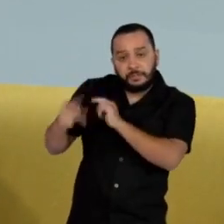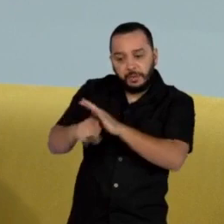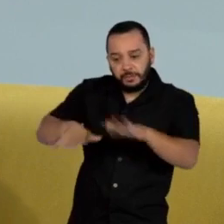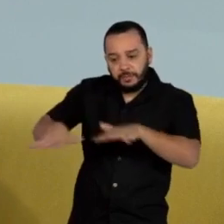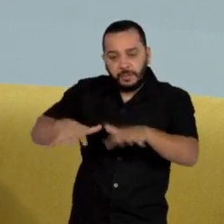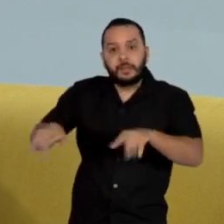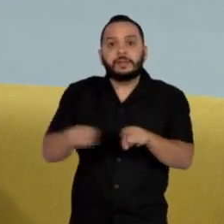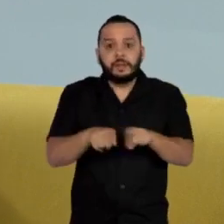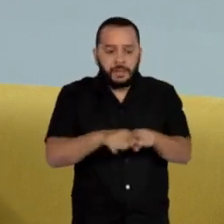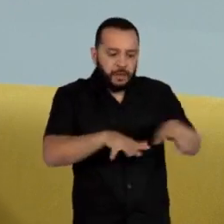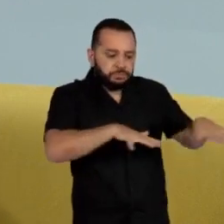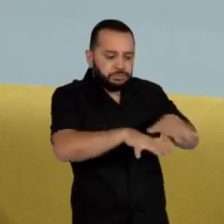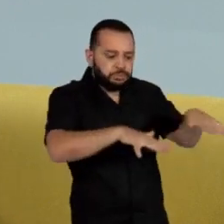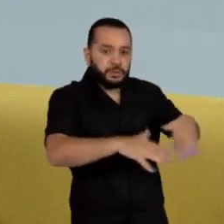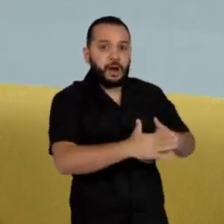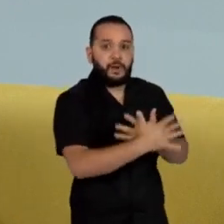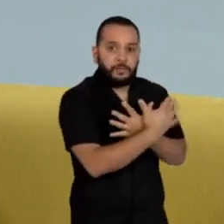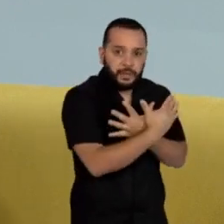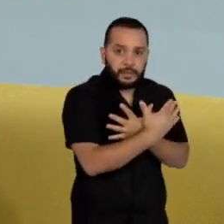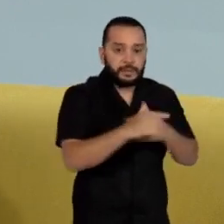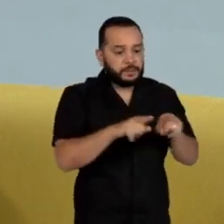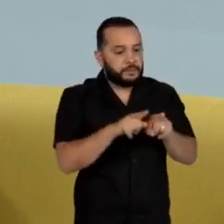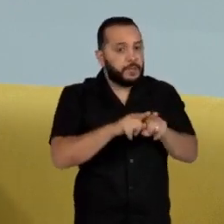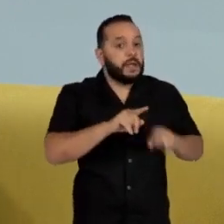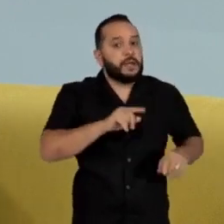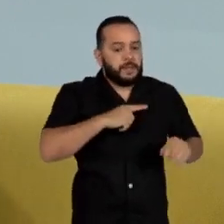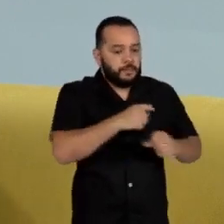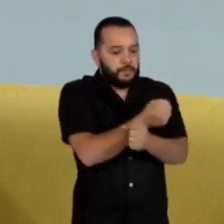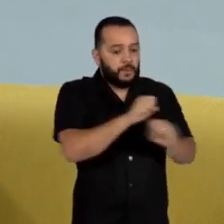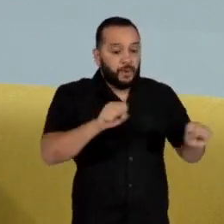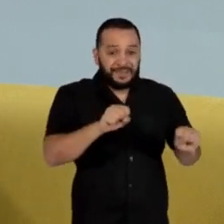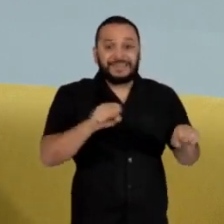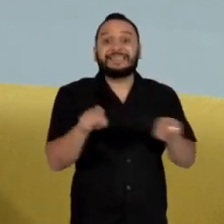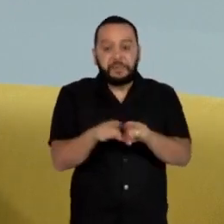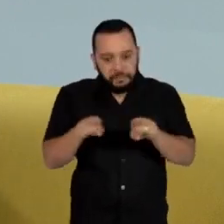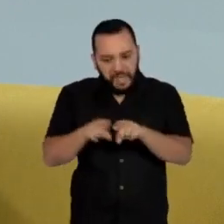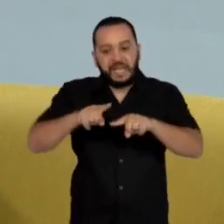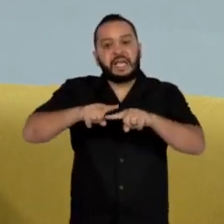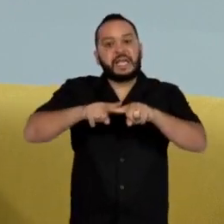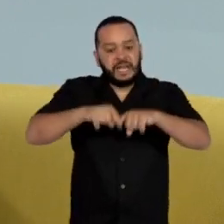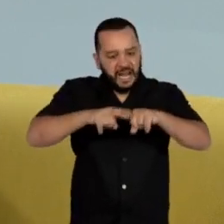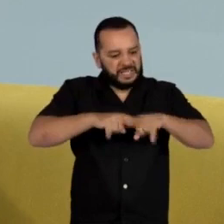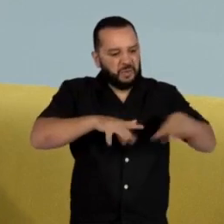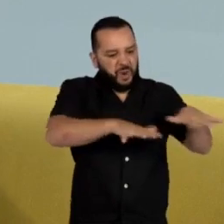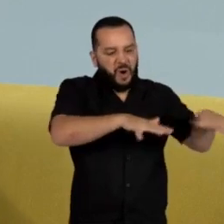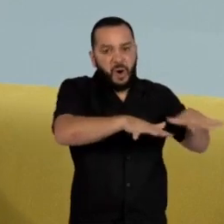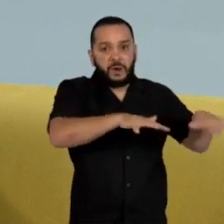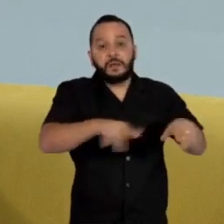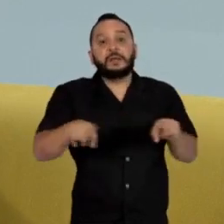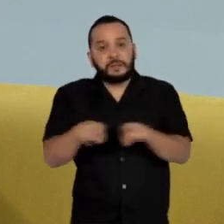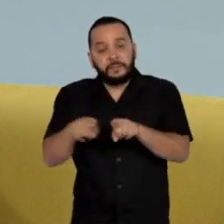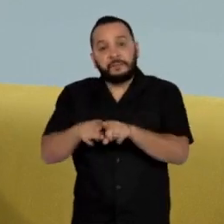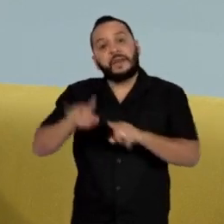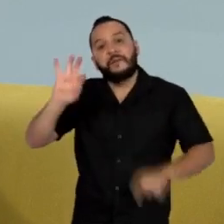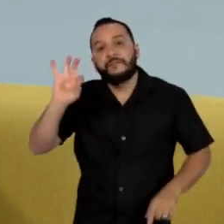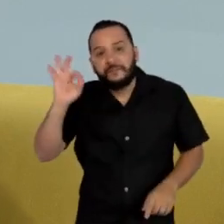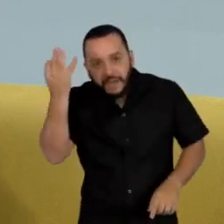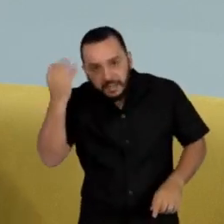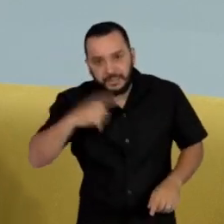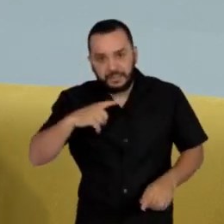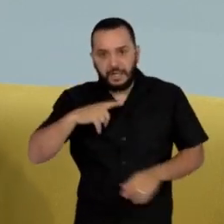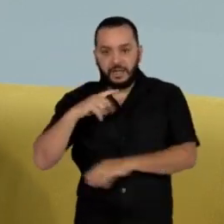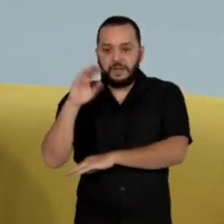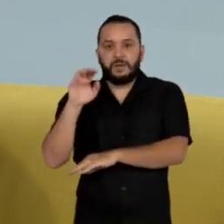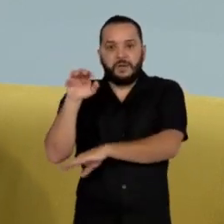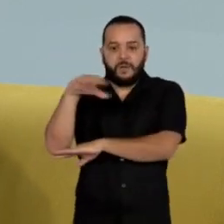na Albânia e na Bósnia, abalos atingem também a Grécia. E os agricultores franceses usam tratores para bloquear estradas em